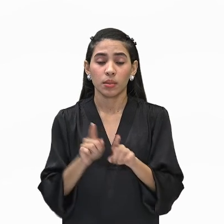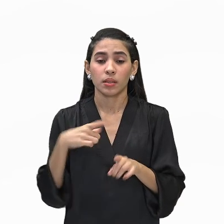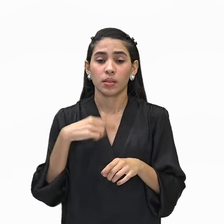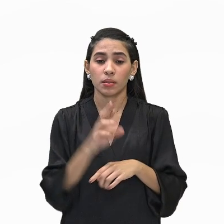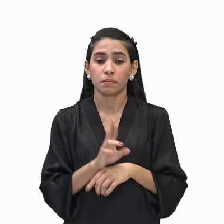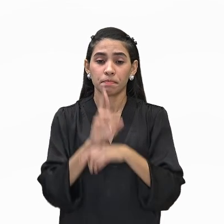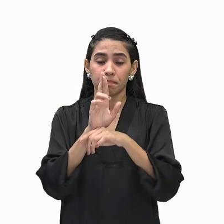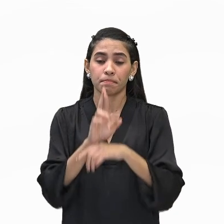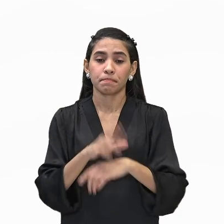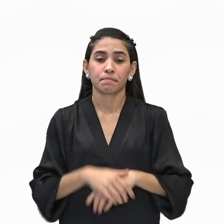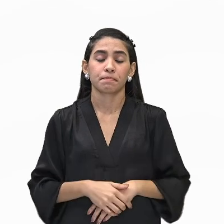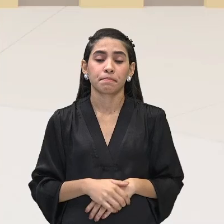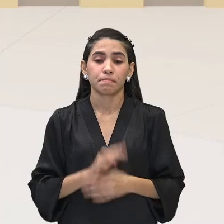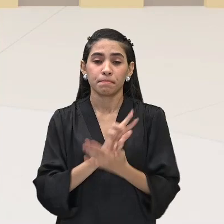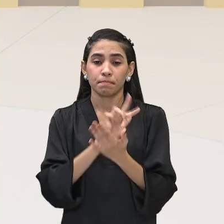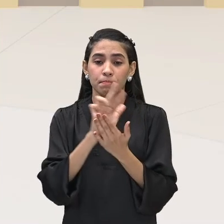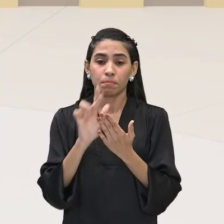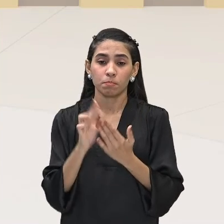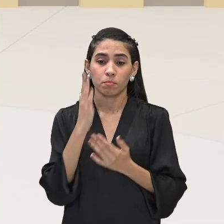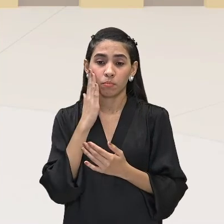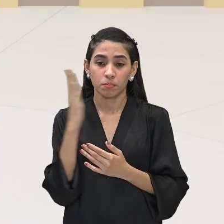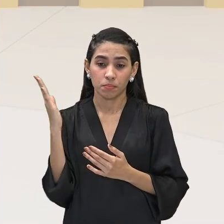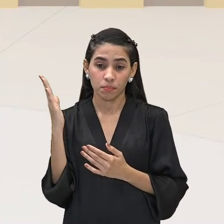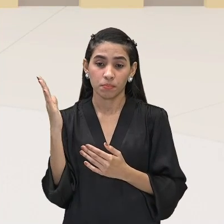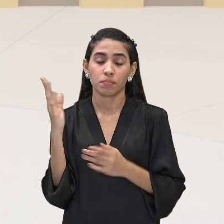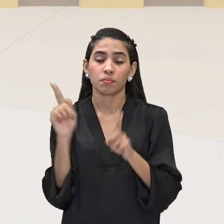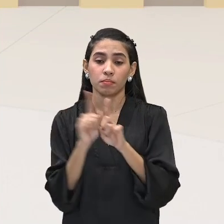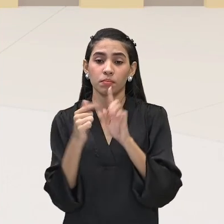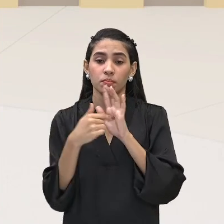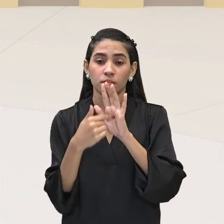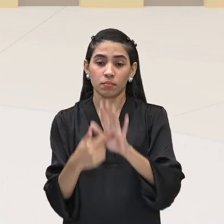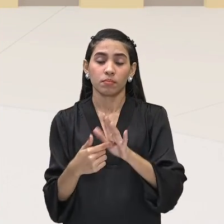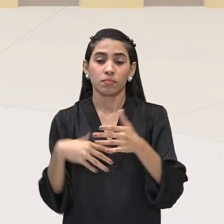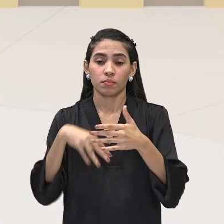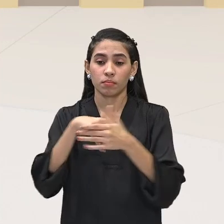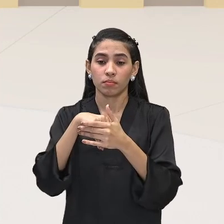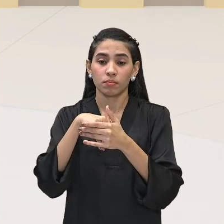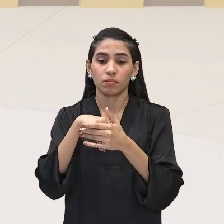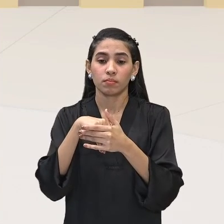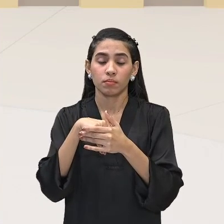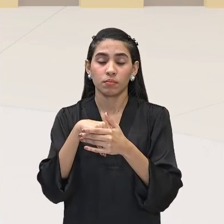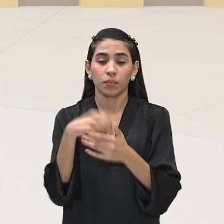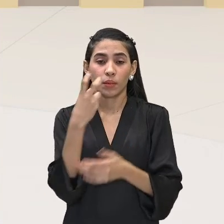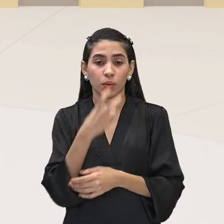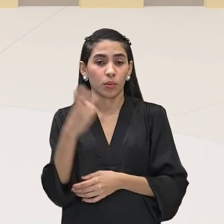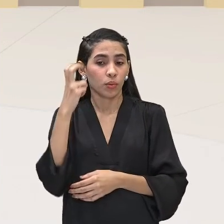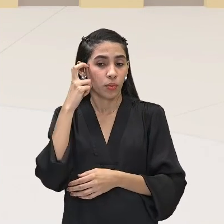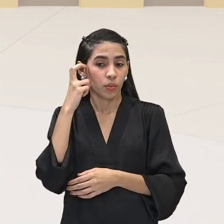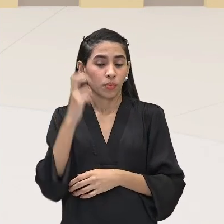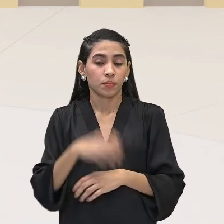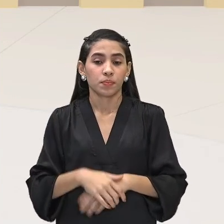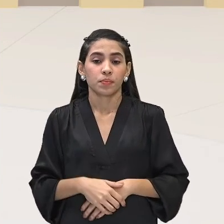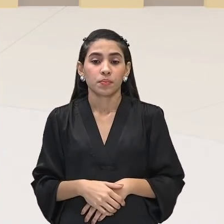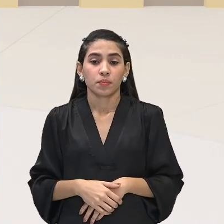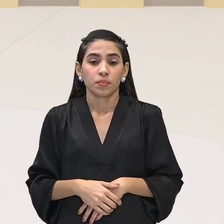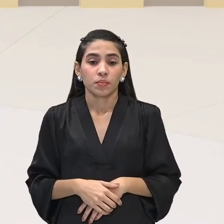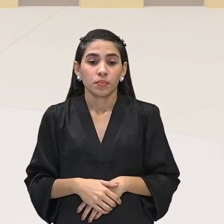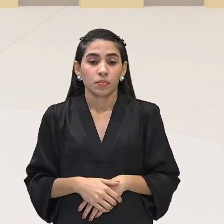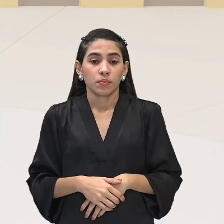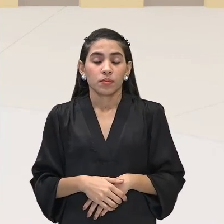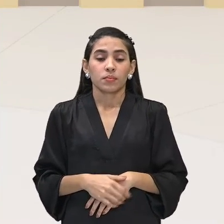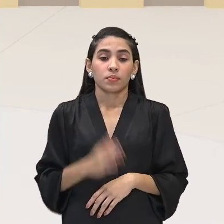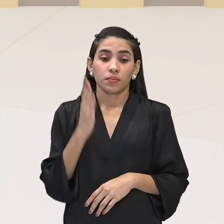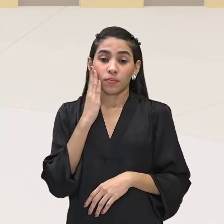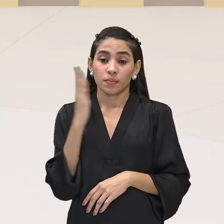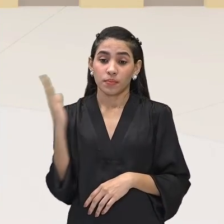então, dessa diversidade representada dentro da nossa cultura, dentro dos nossos espaços de vivência. Vamos ver,